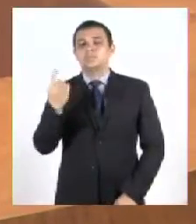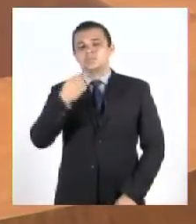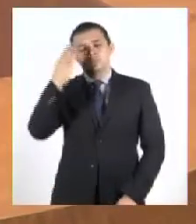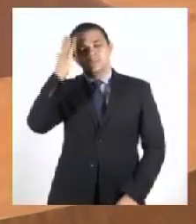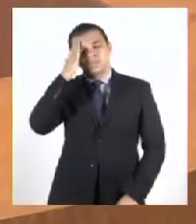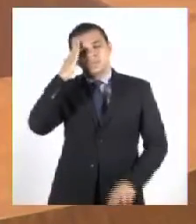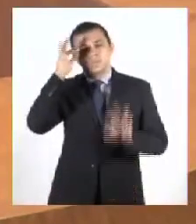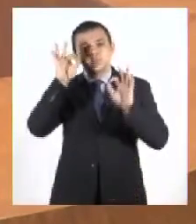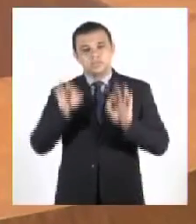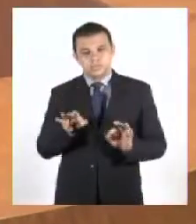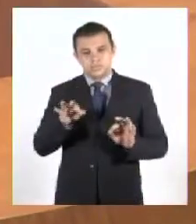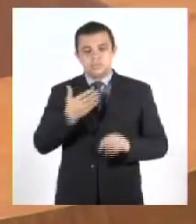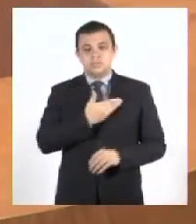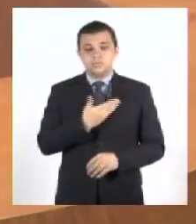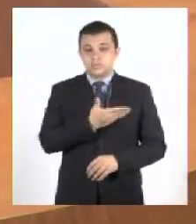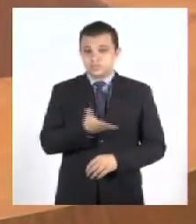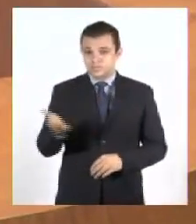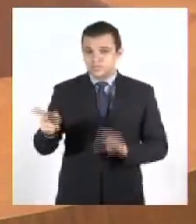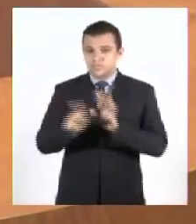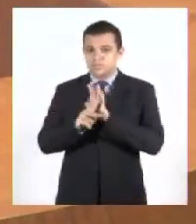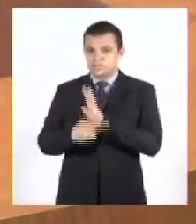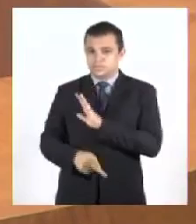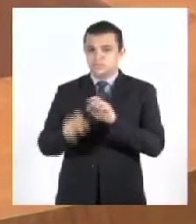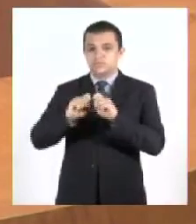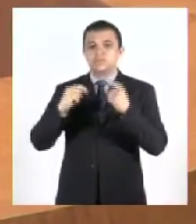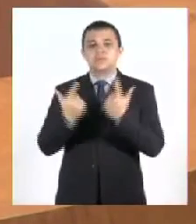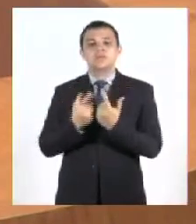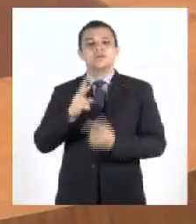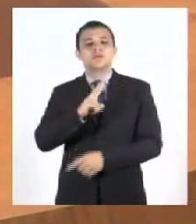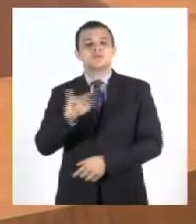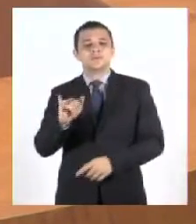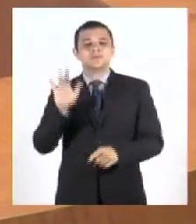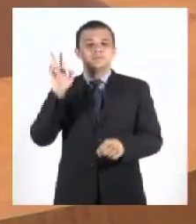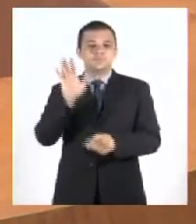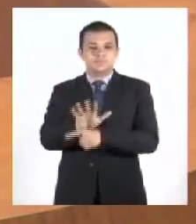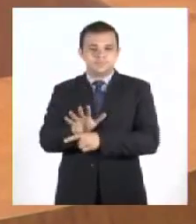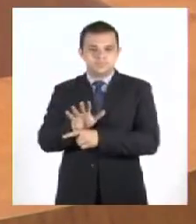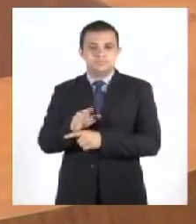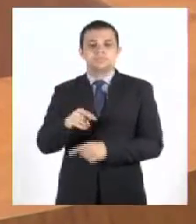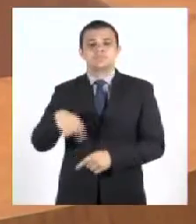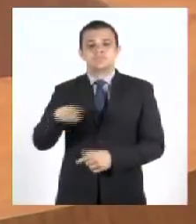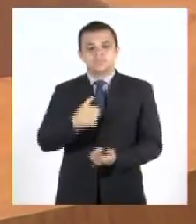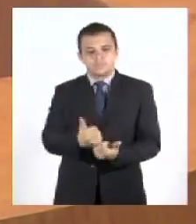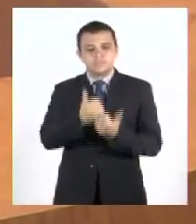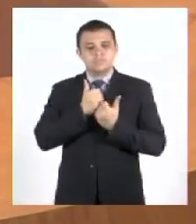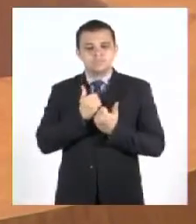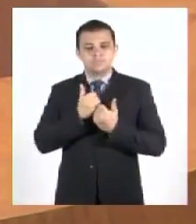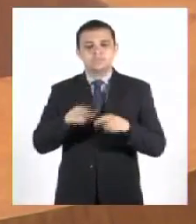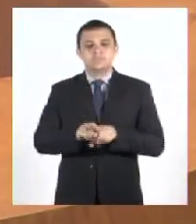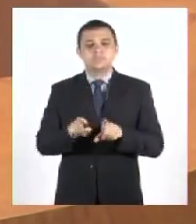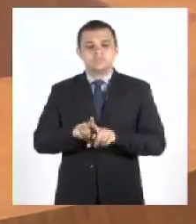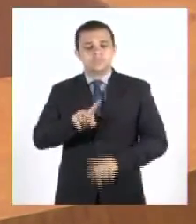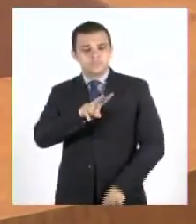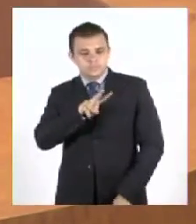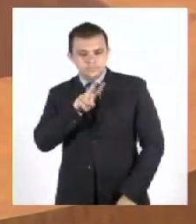Casa irão se ombrear a nós e irão defender